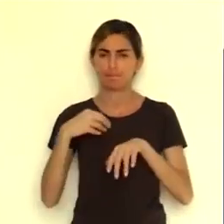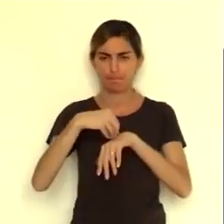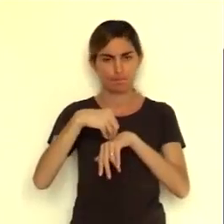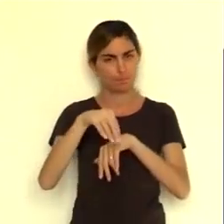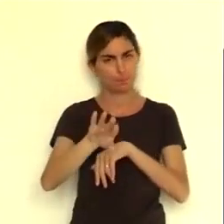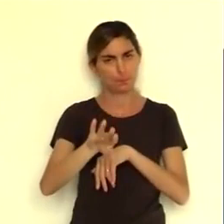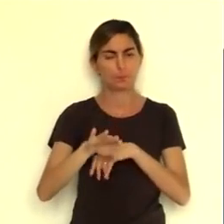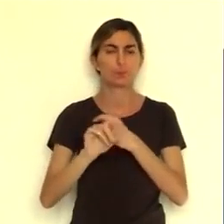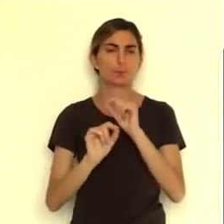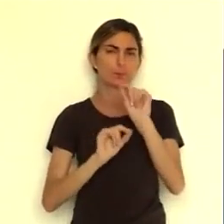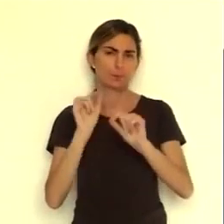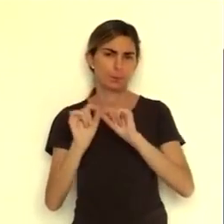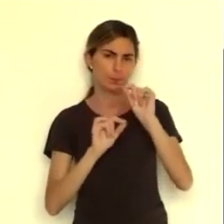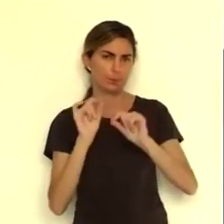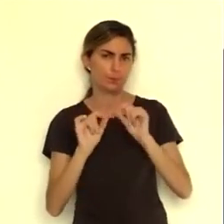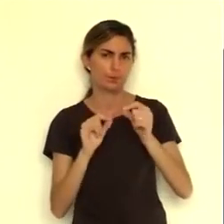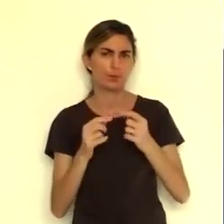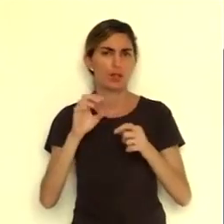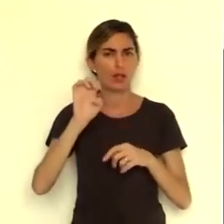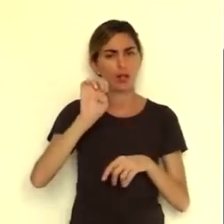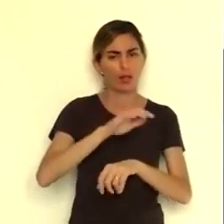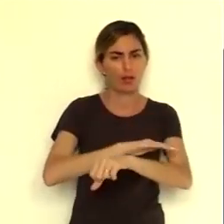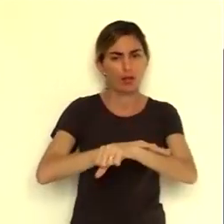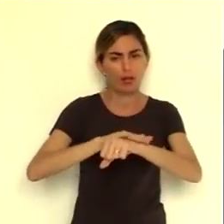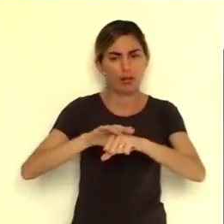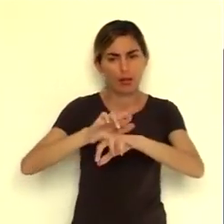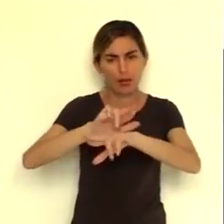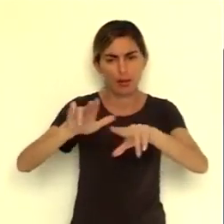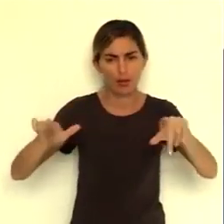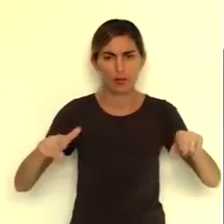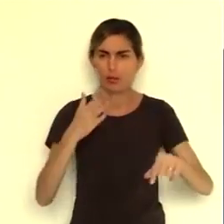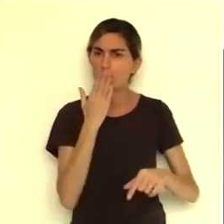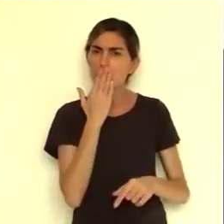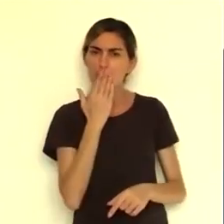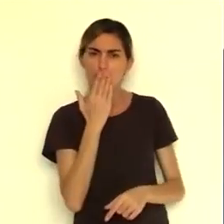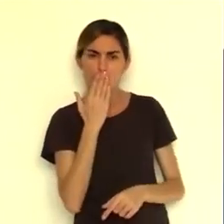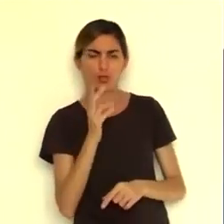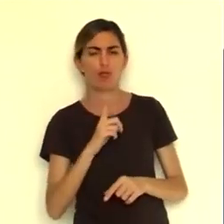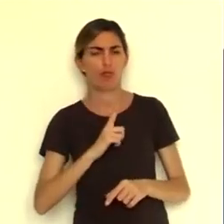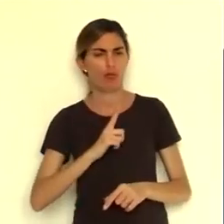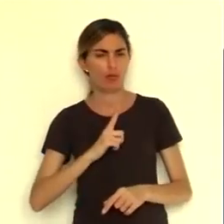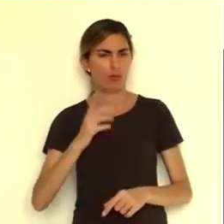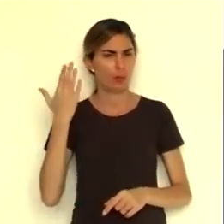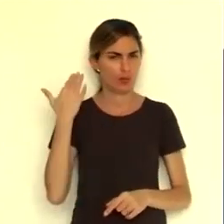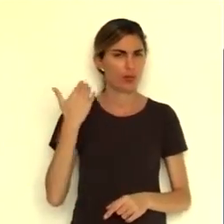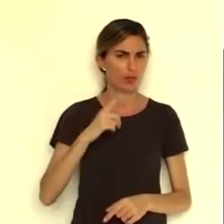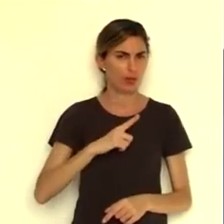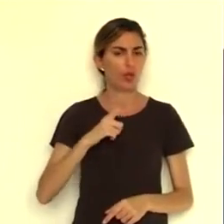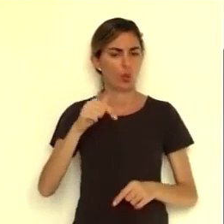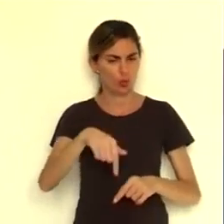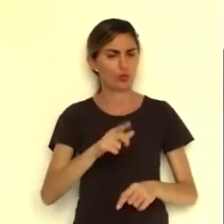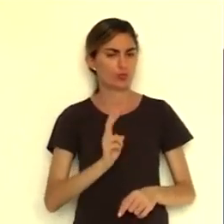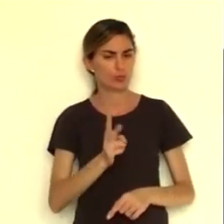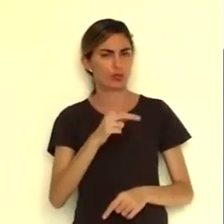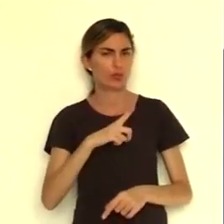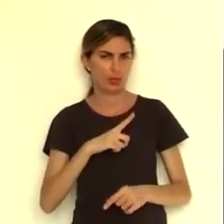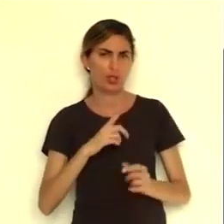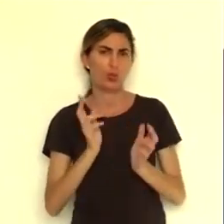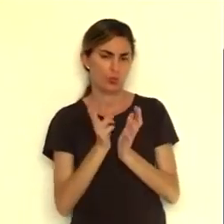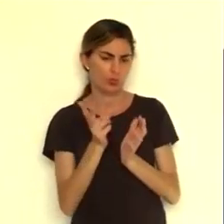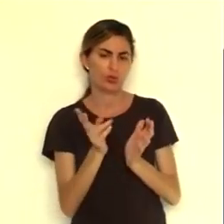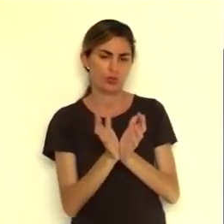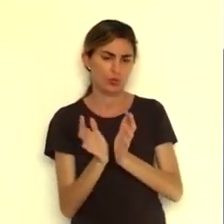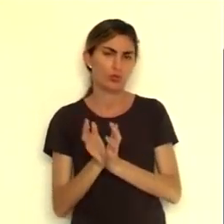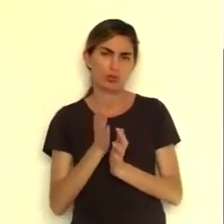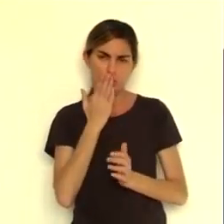importante ressaltar que as etnias indígenas, elas tiveram e têm ainda, porque existem as